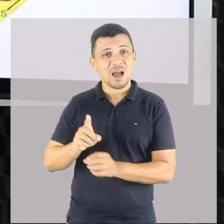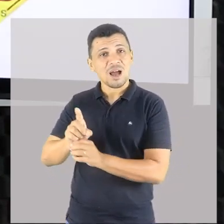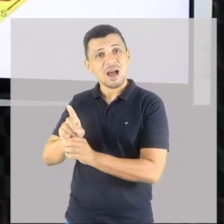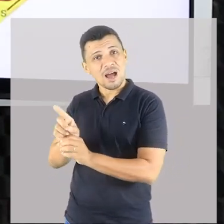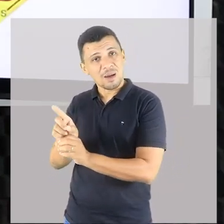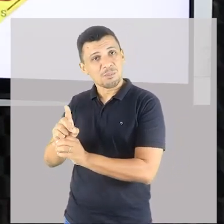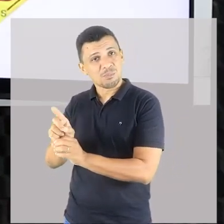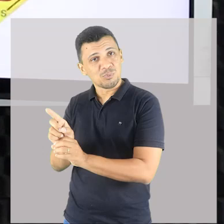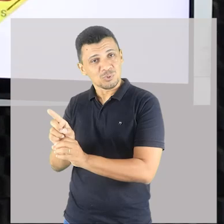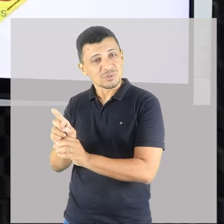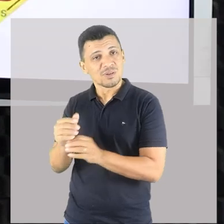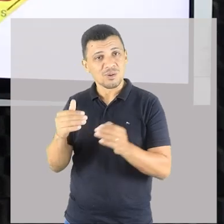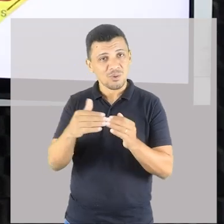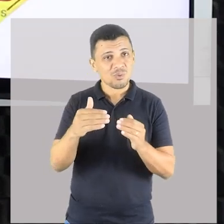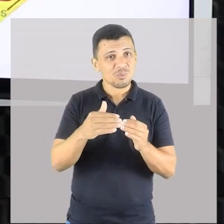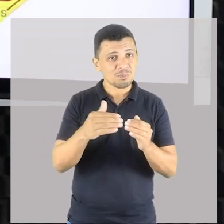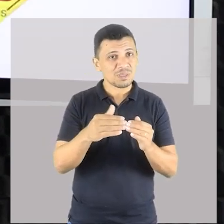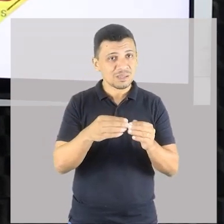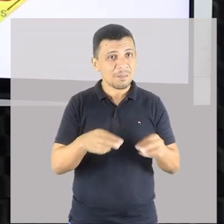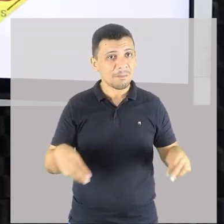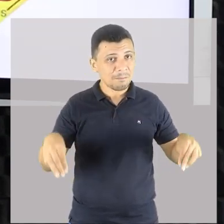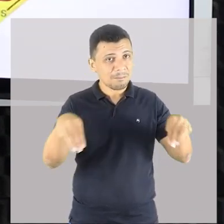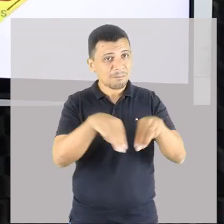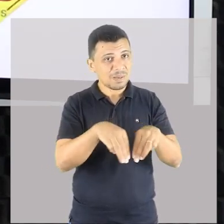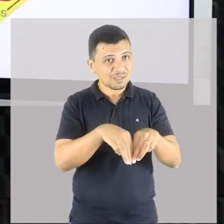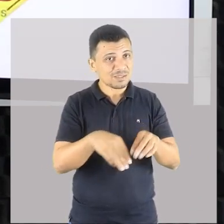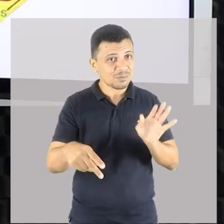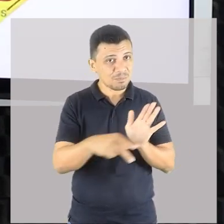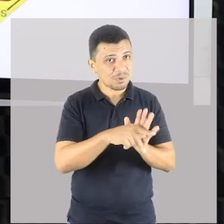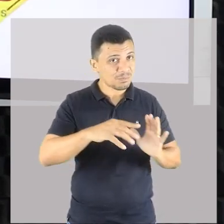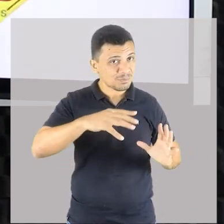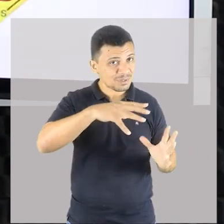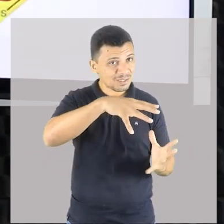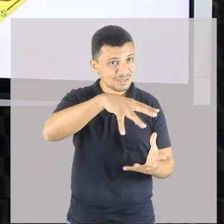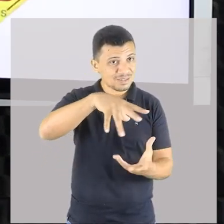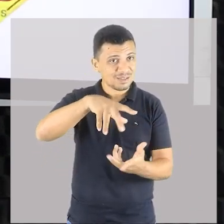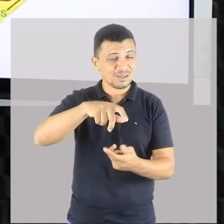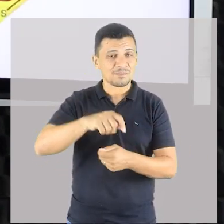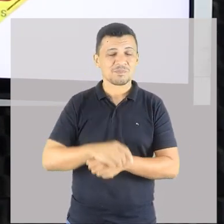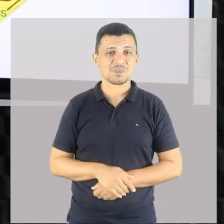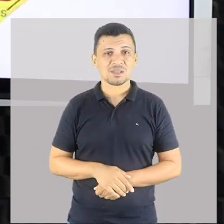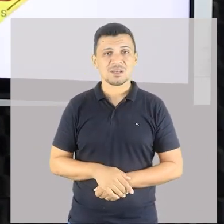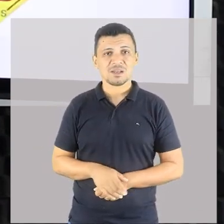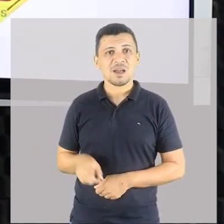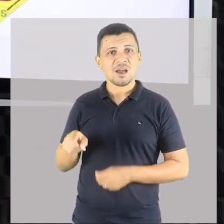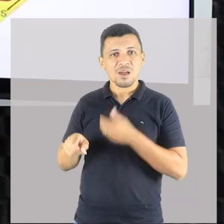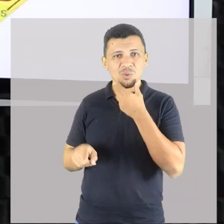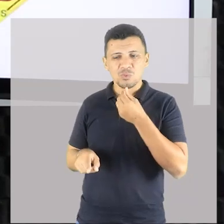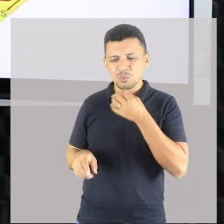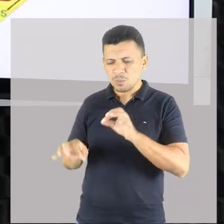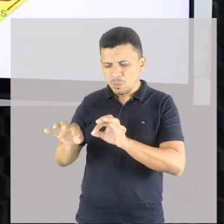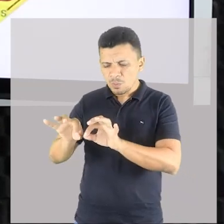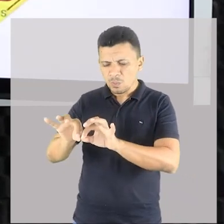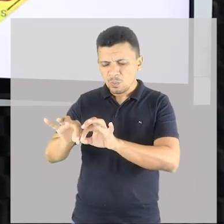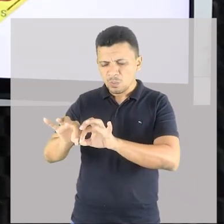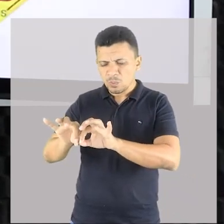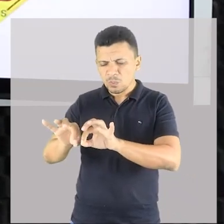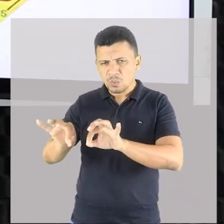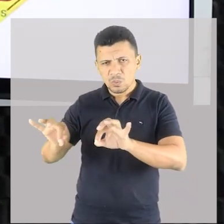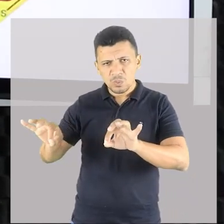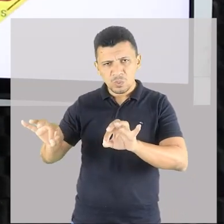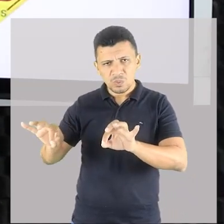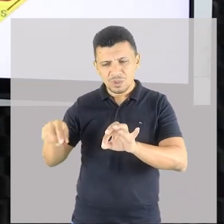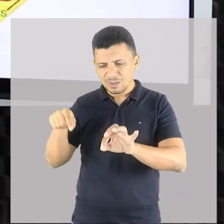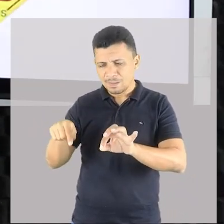acordo com esse campo magnético da Terra. Mas aí, quando ele ligou o fio, quando ele ligou o circuito,